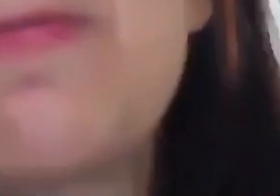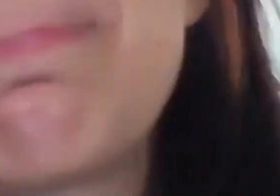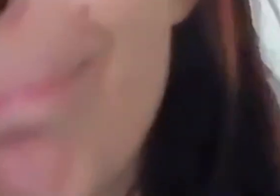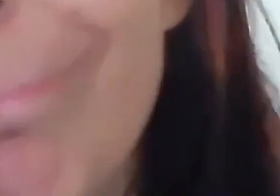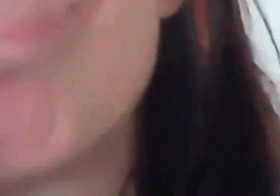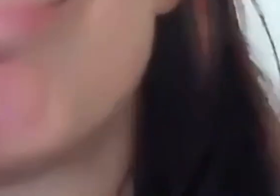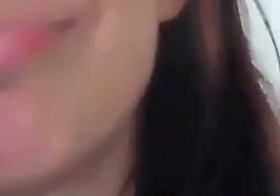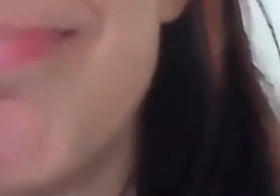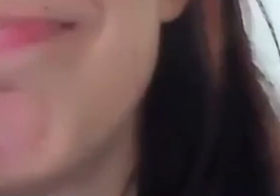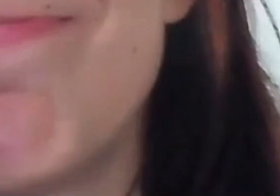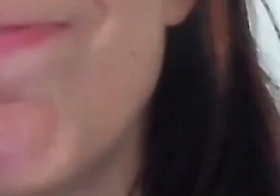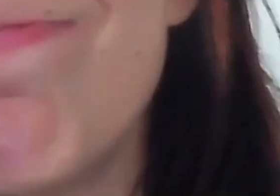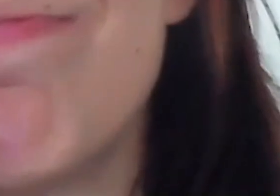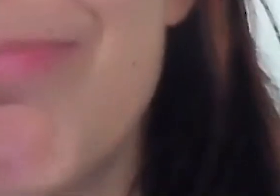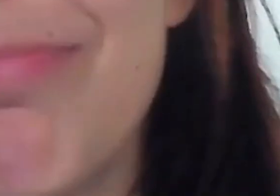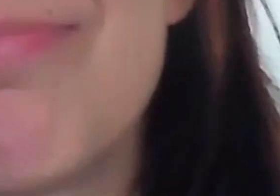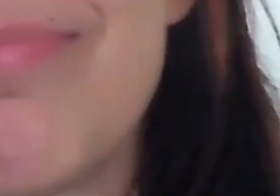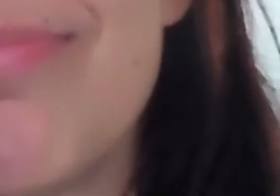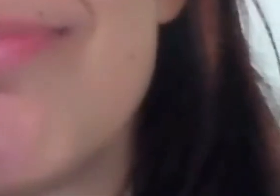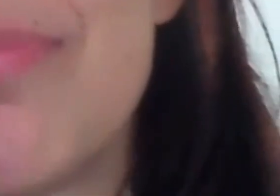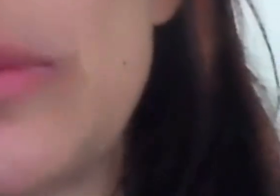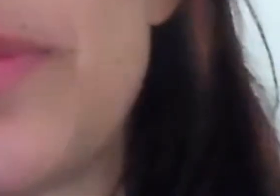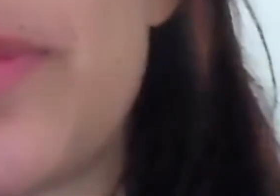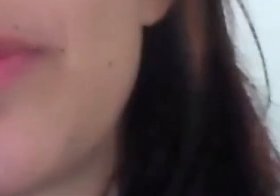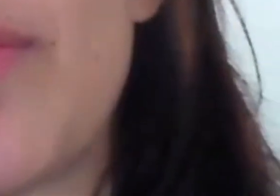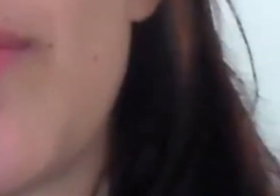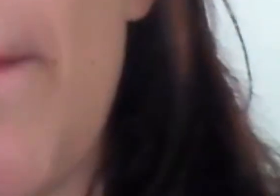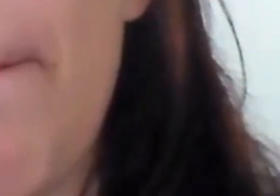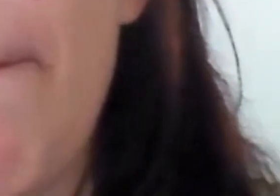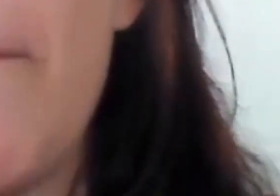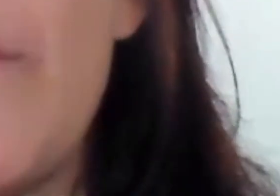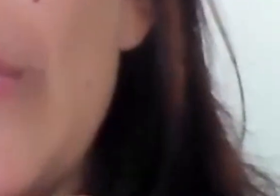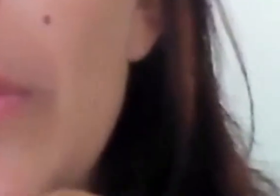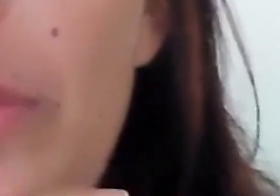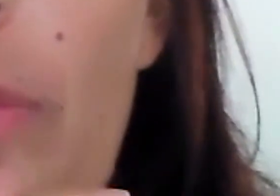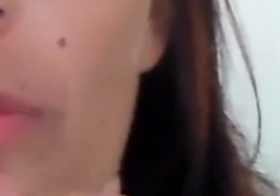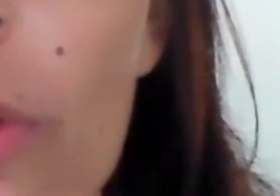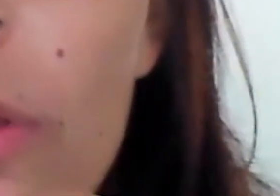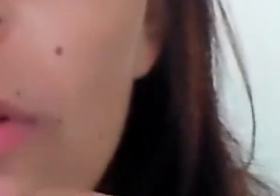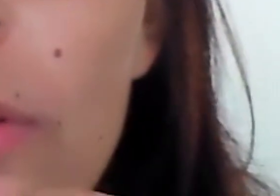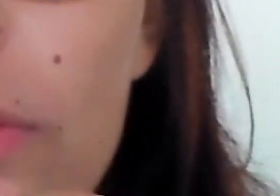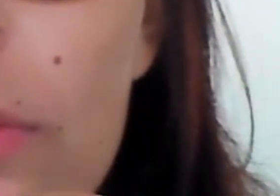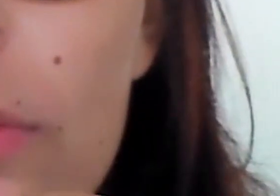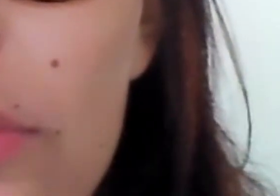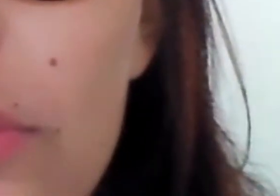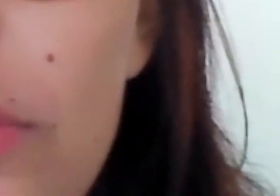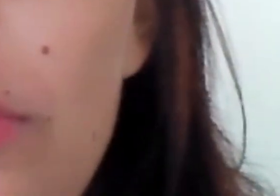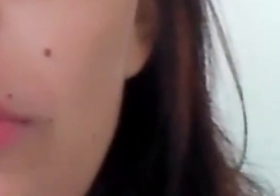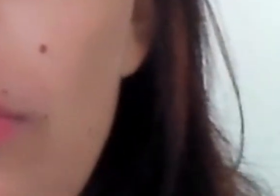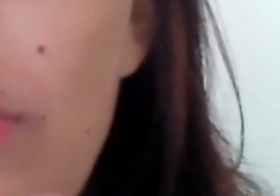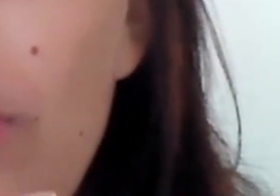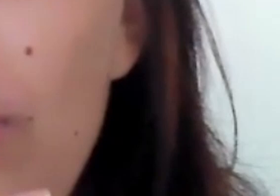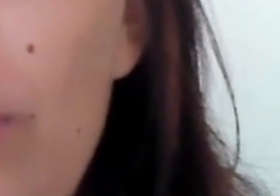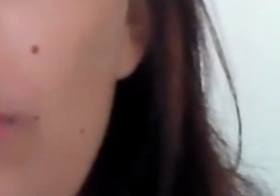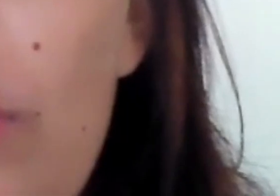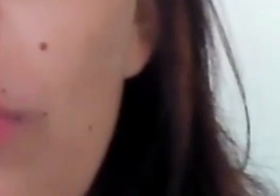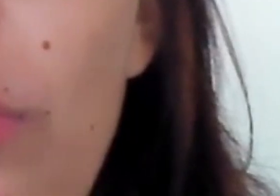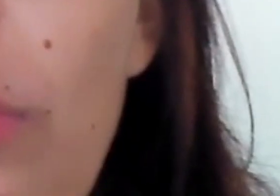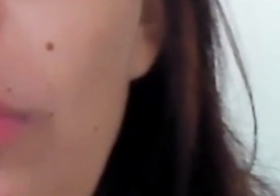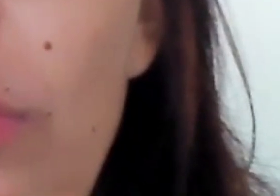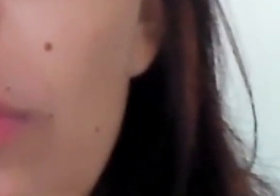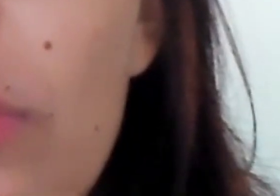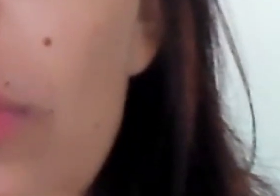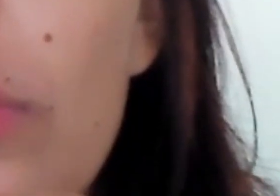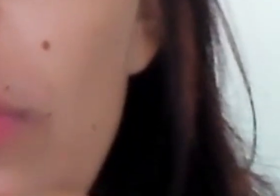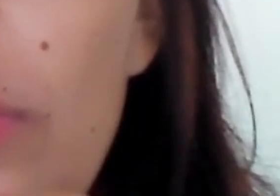tem como usar a forma de você lidar com isso é porque você quer usar você quer mostrar que você falou com essa pessoa então você pode botar trechos